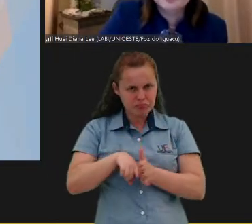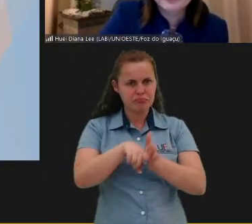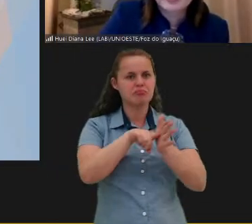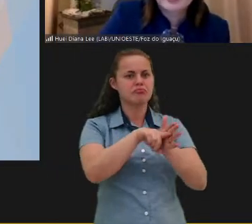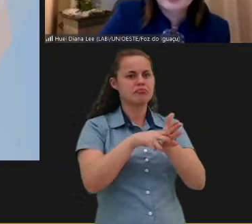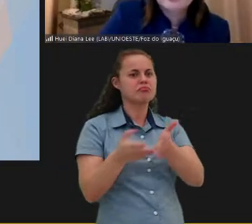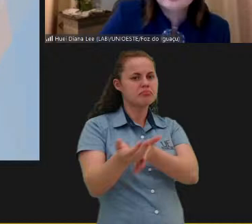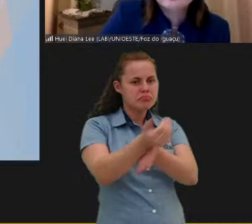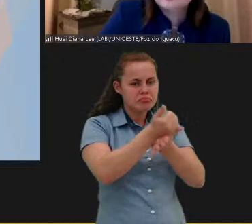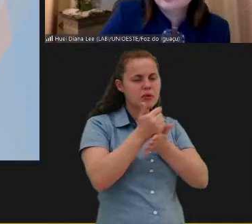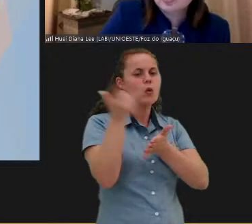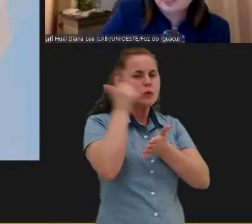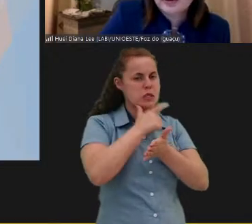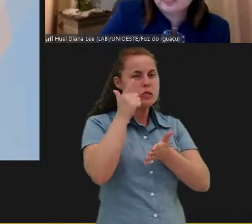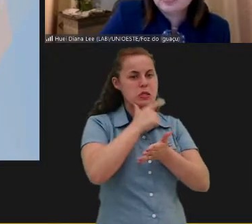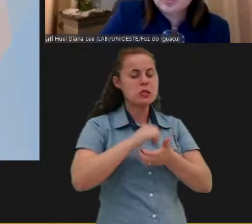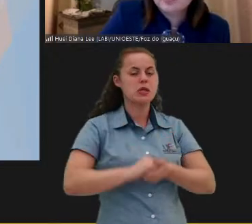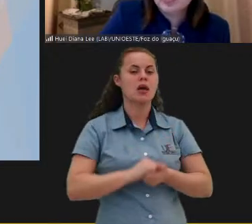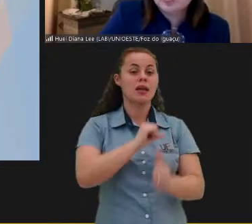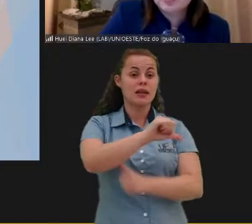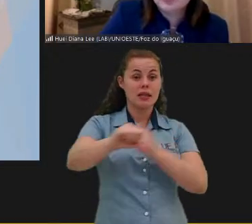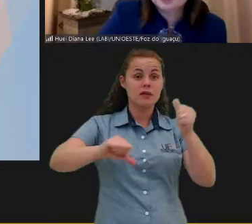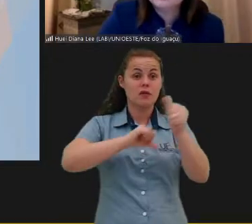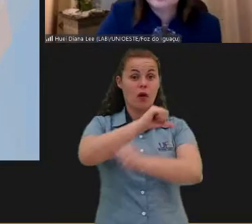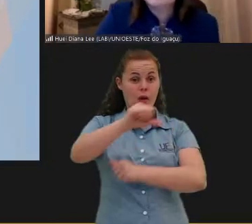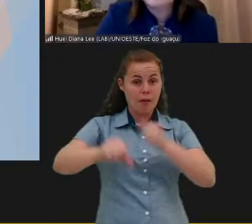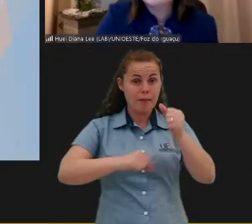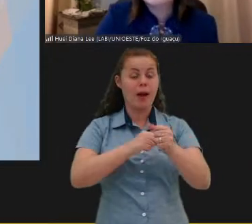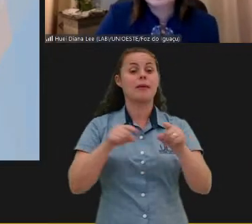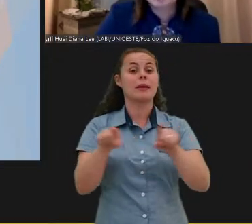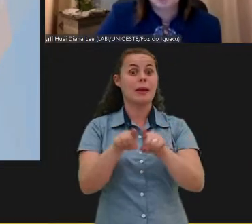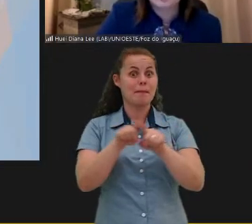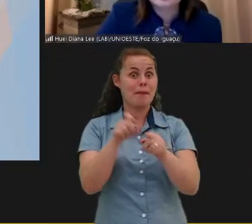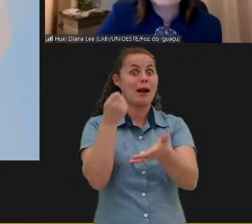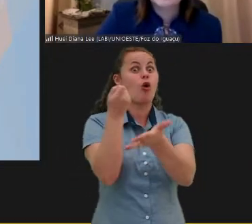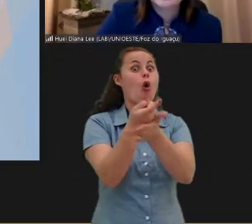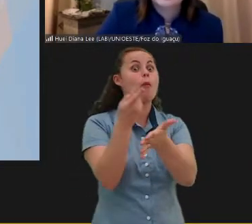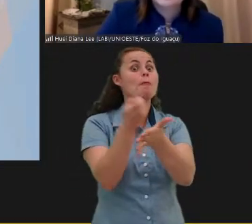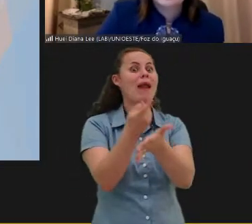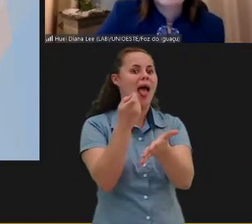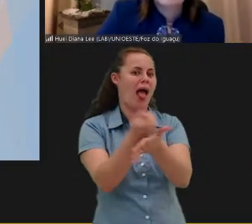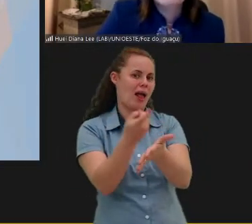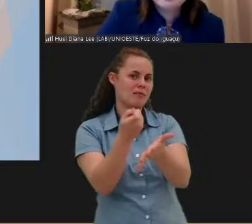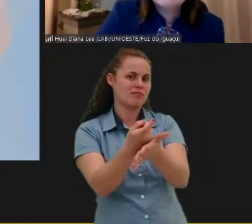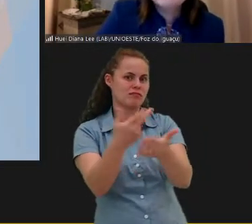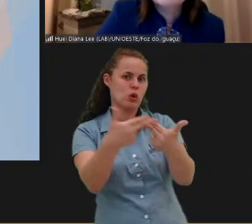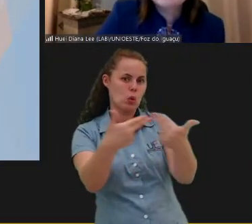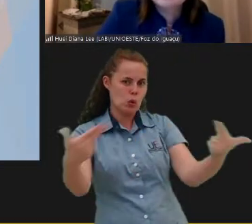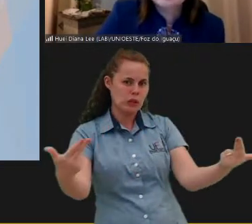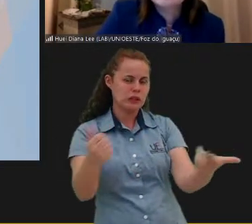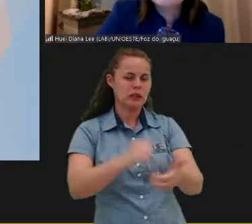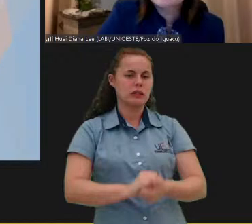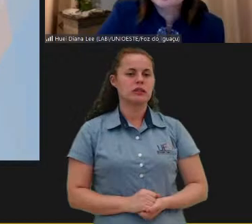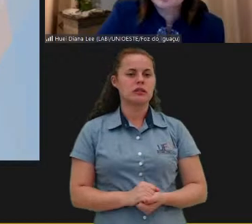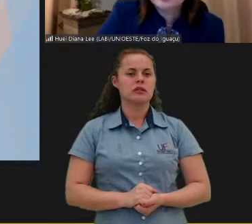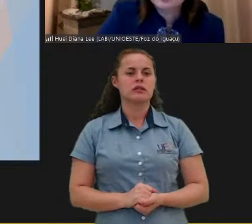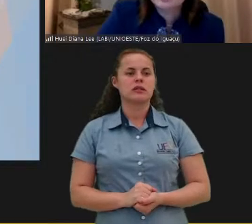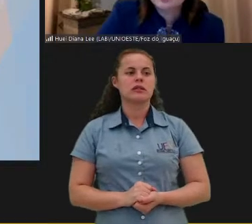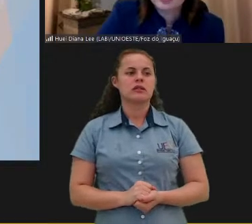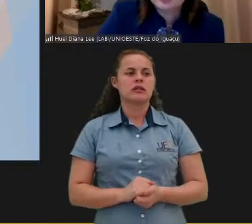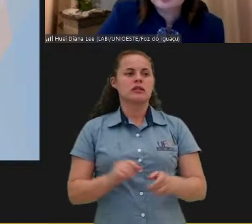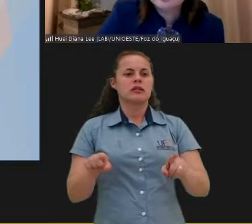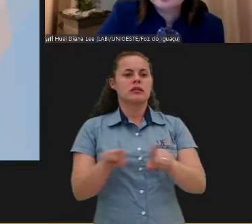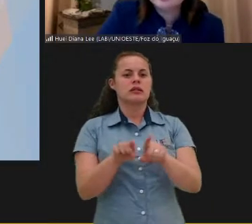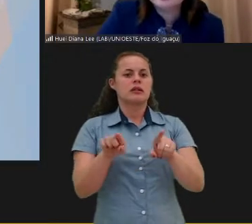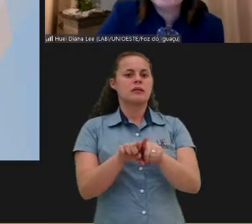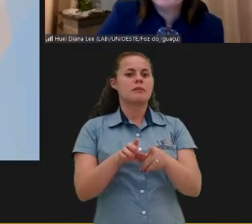wearables, e são transformados aí em pontos para motivar mais as pessoas. O que é interessante é que as empresas começaram a